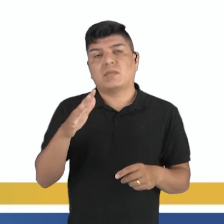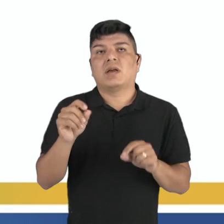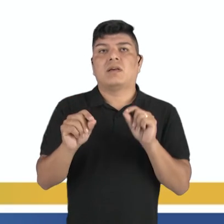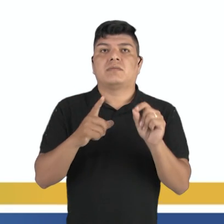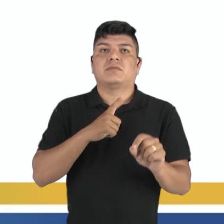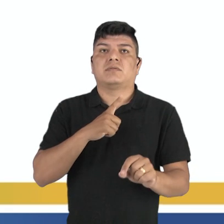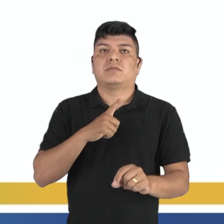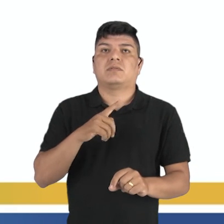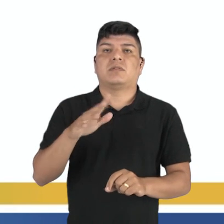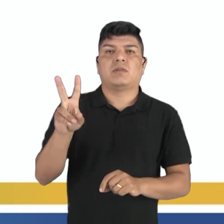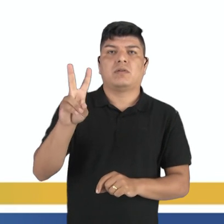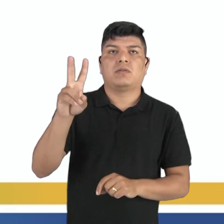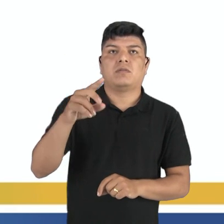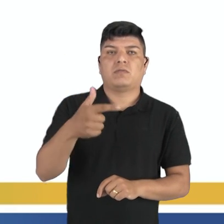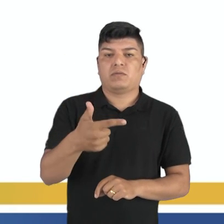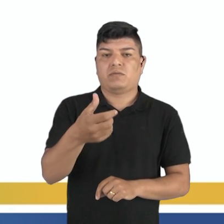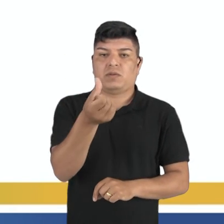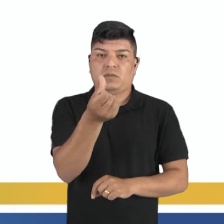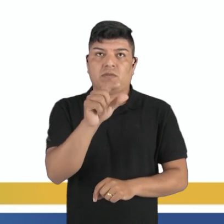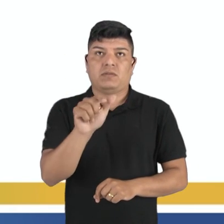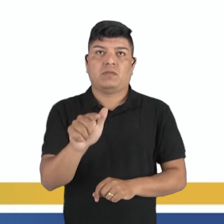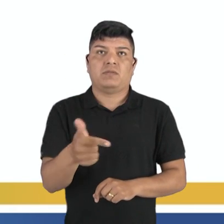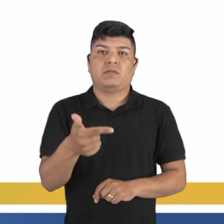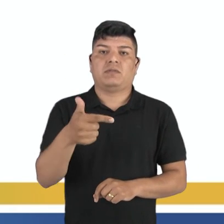do Gabriel um valor de